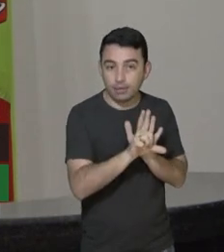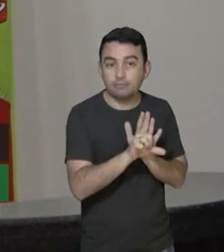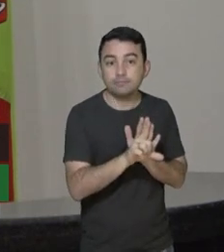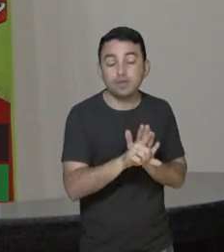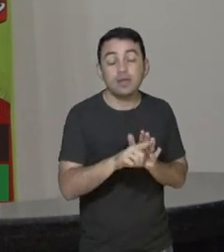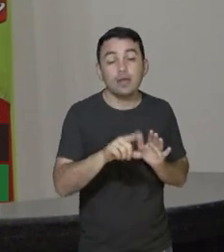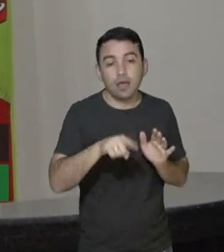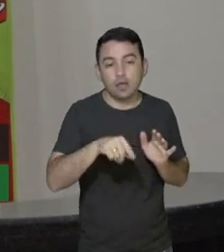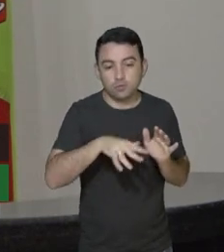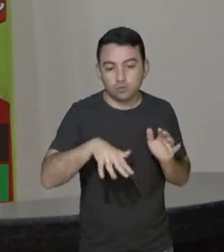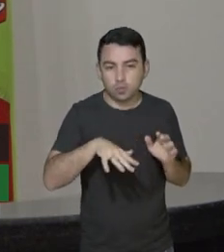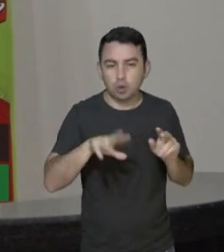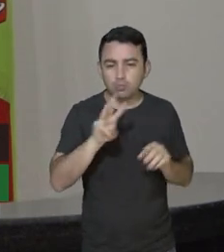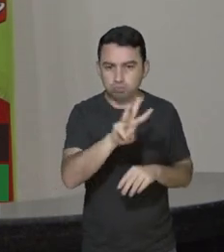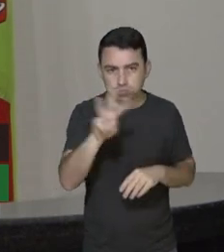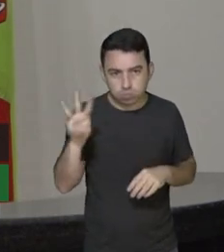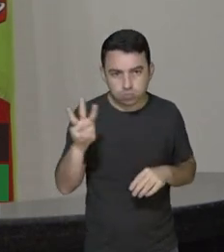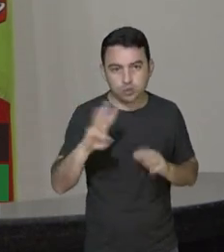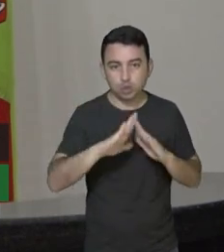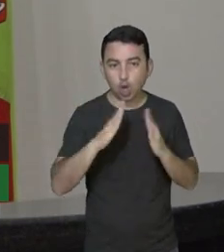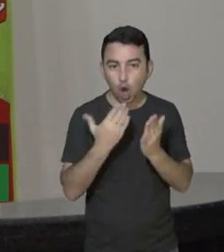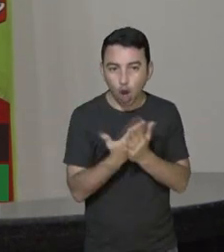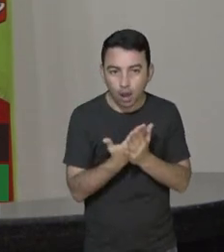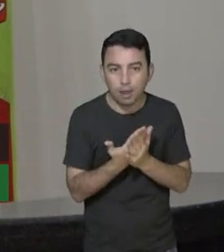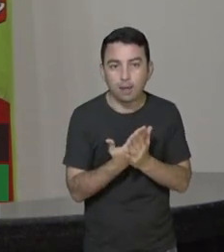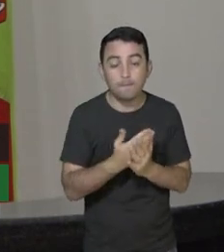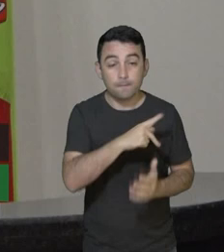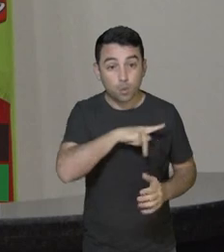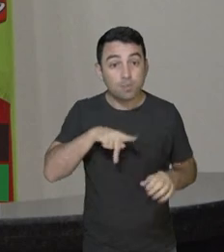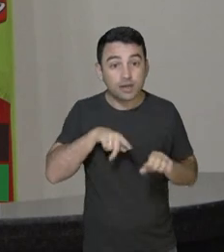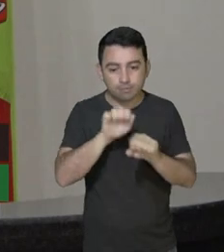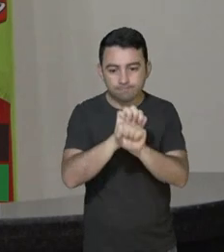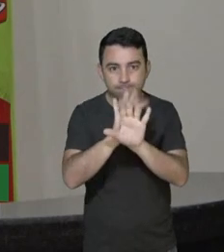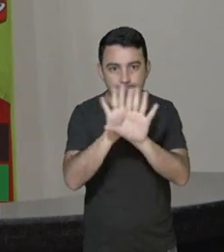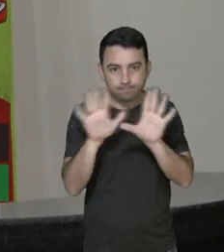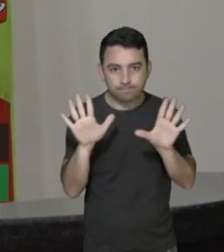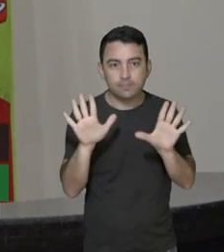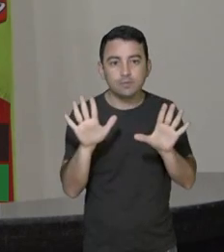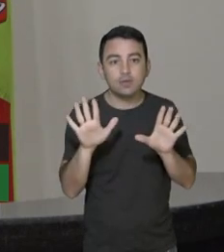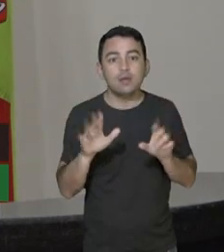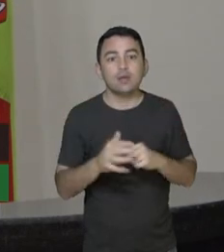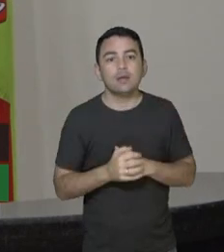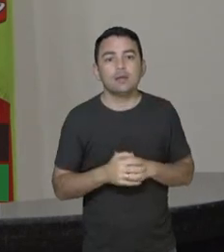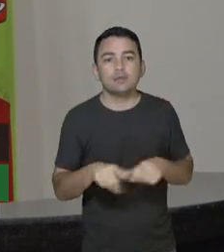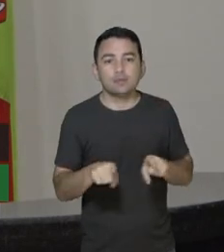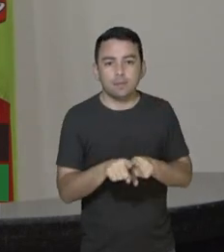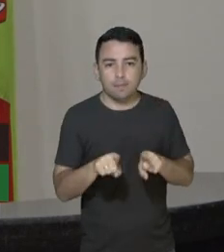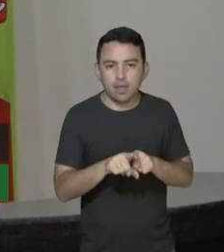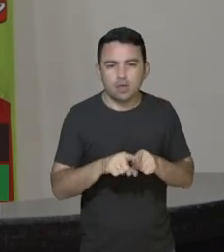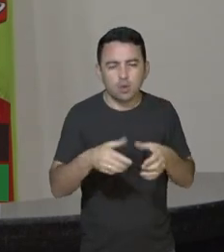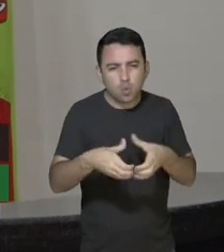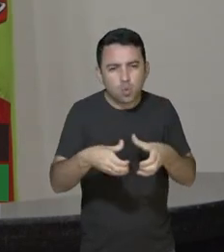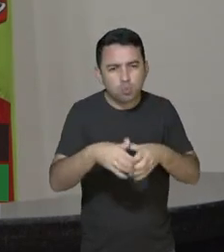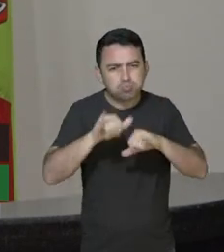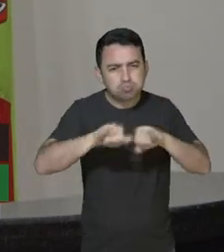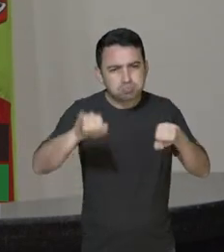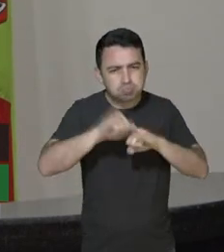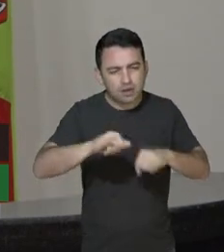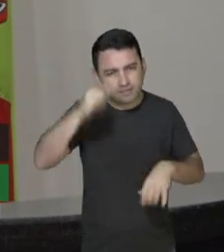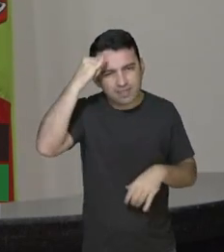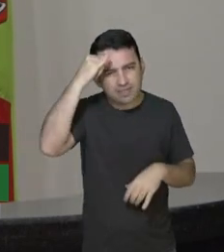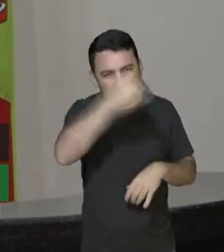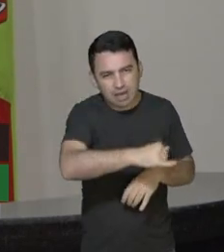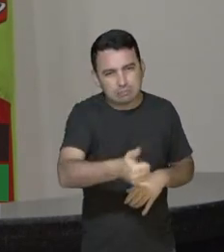Transparência das Escolas Públicas, que isso é importantíssimo, a que cria a campanha permanente da prevenção de acidentes